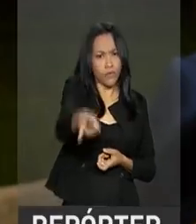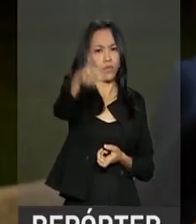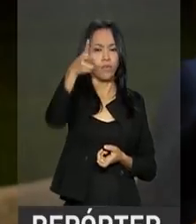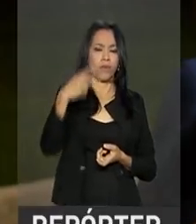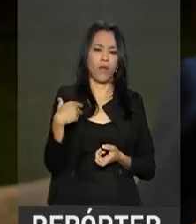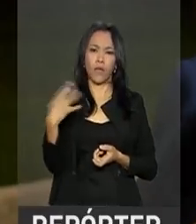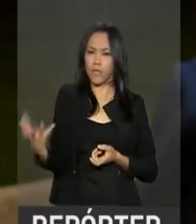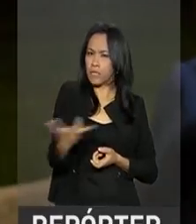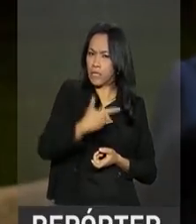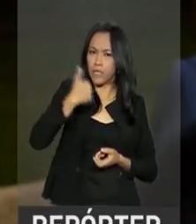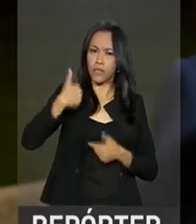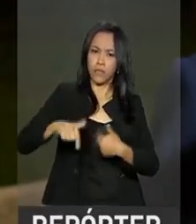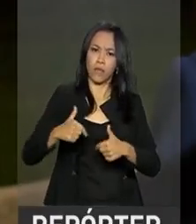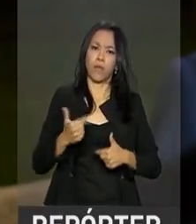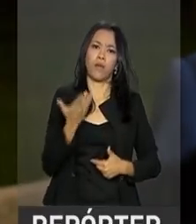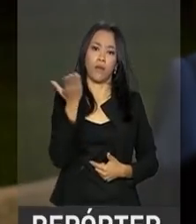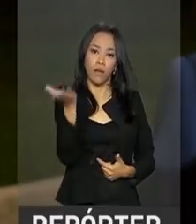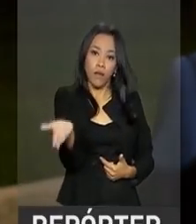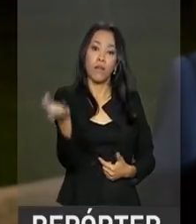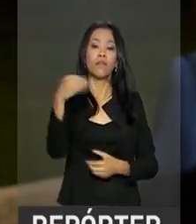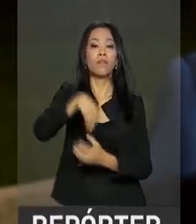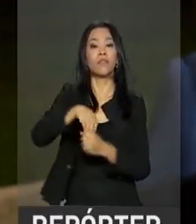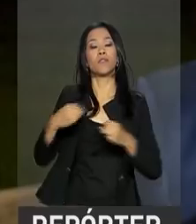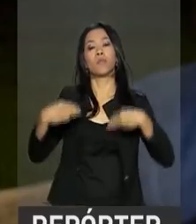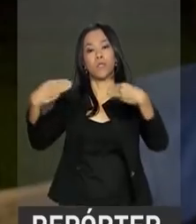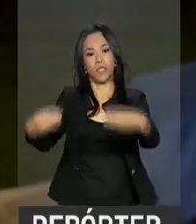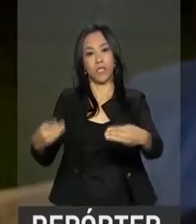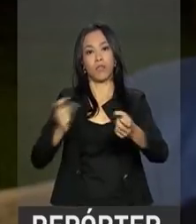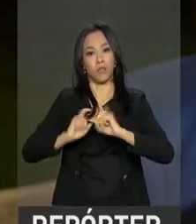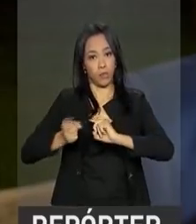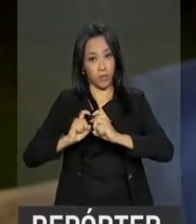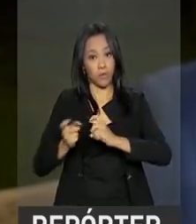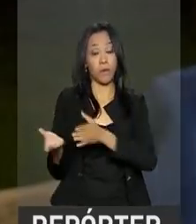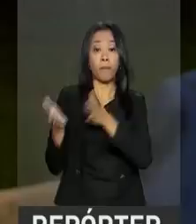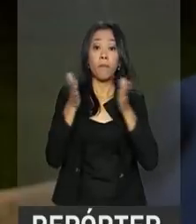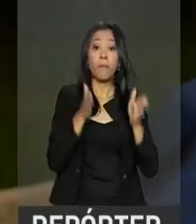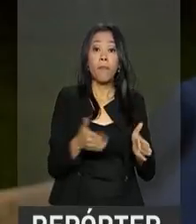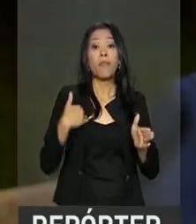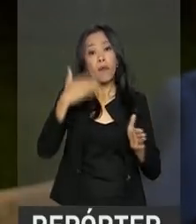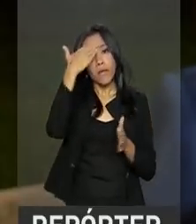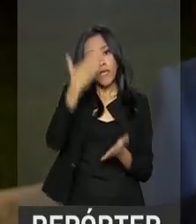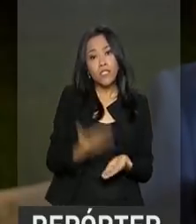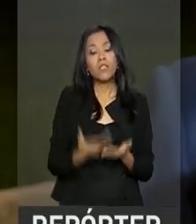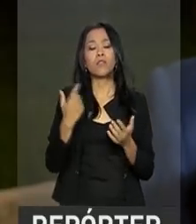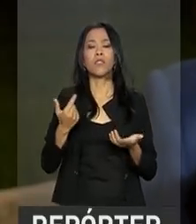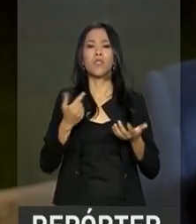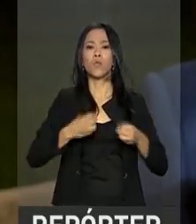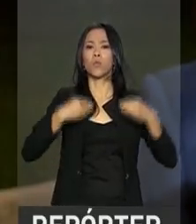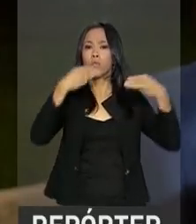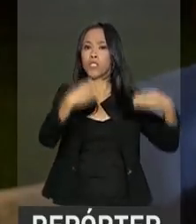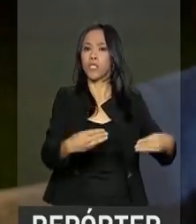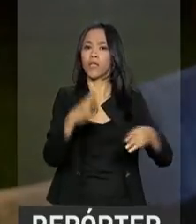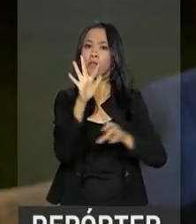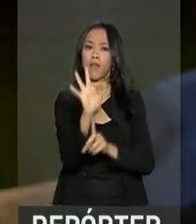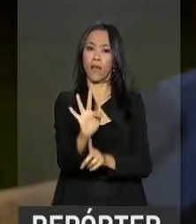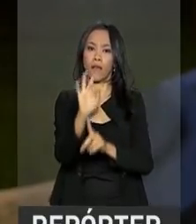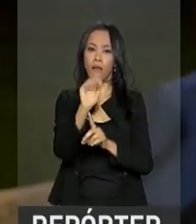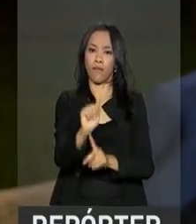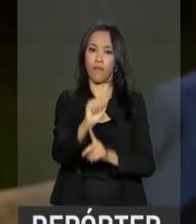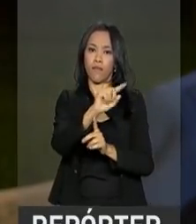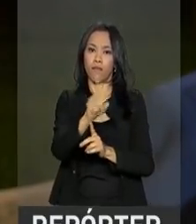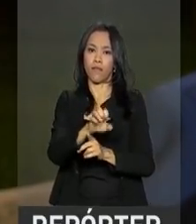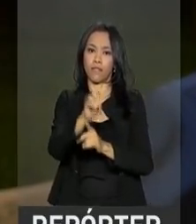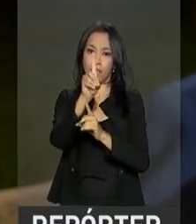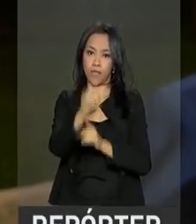belos serviços que esse ministério tem oferecido ao país. Eu acredito que a questão do Ministério da Fazenda seja definida